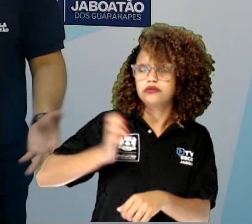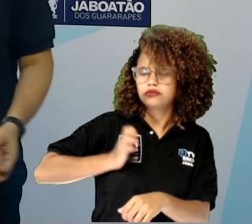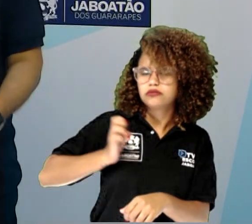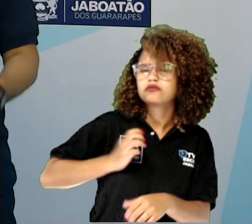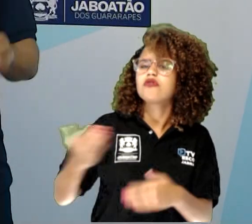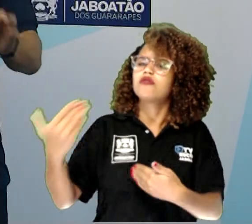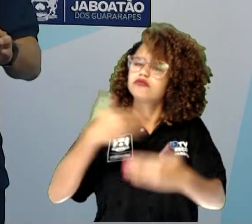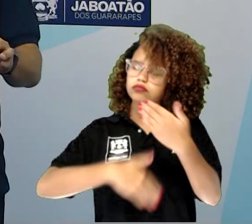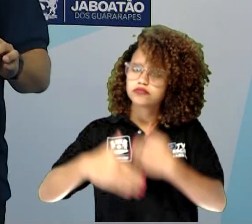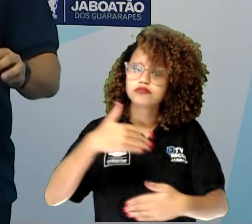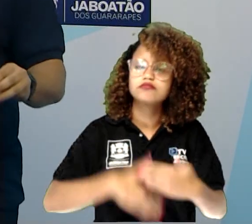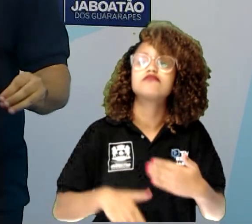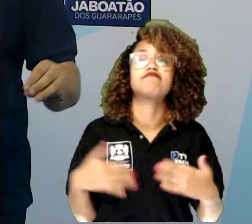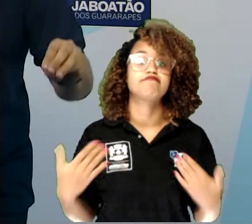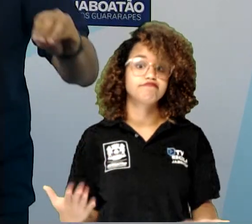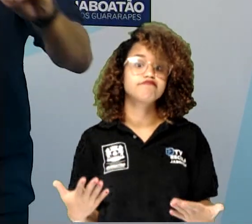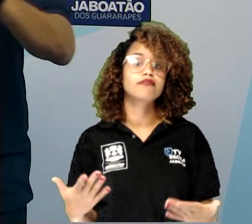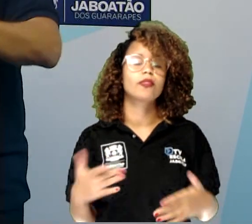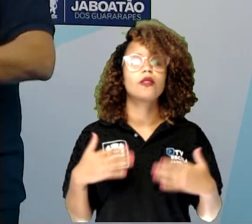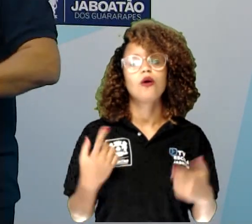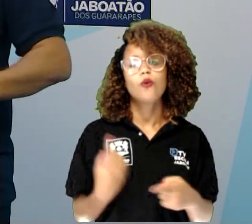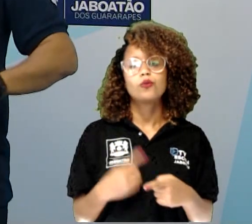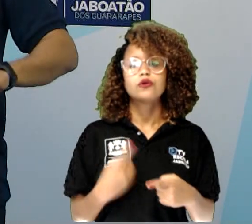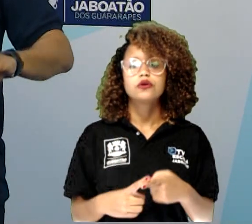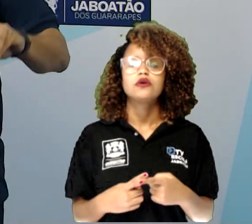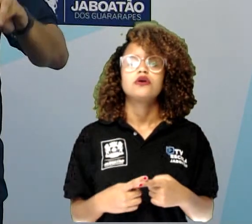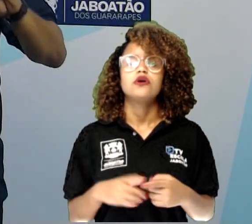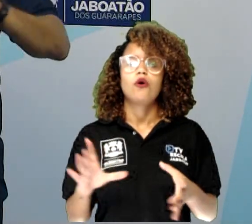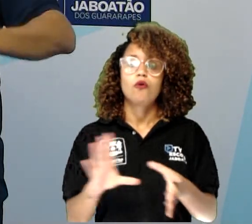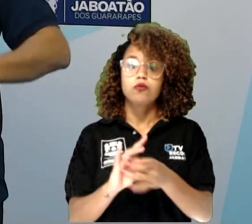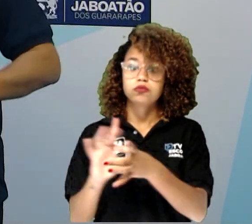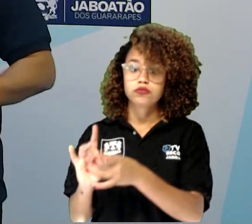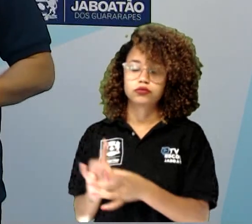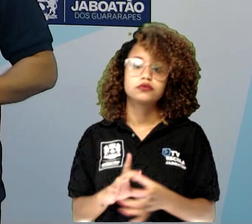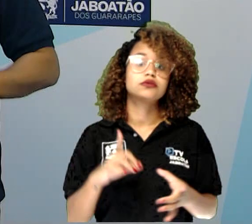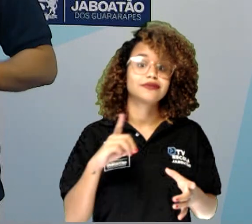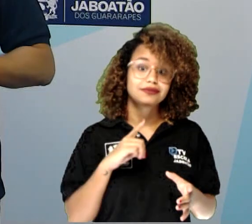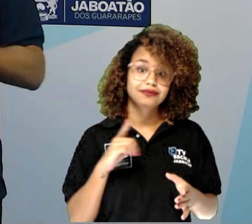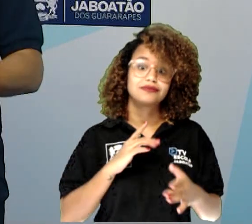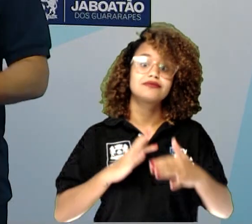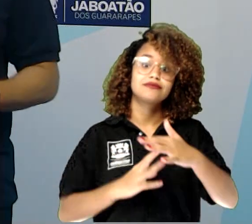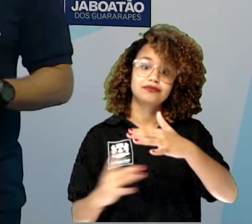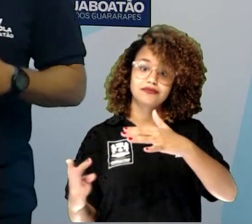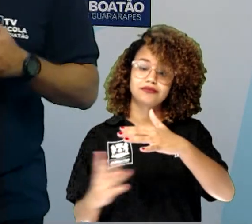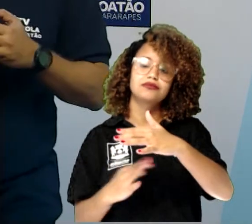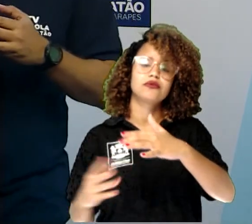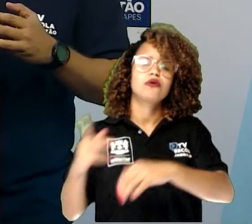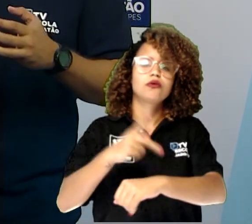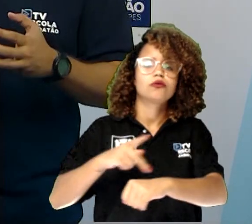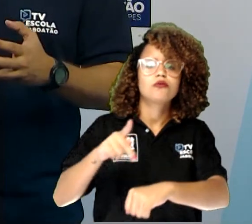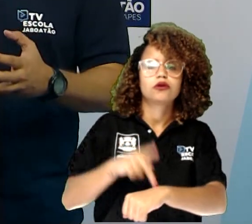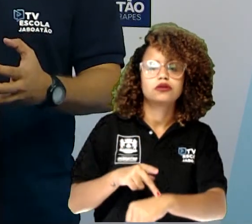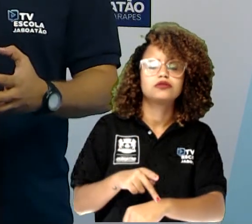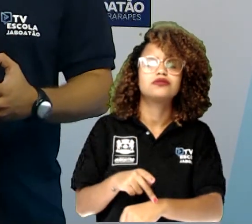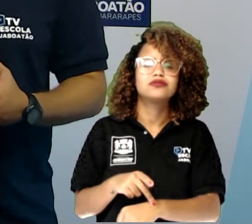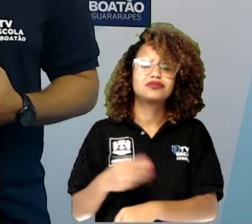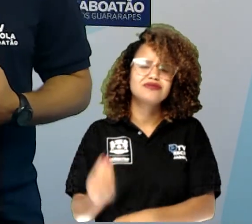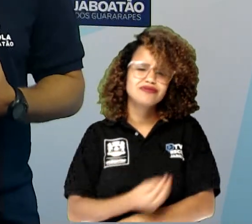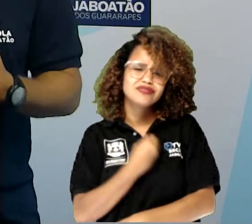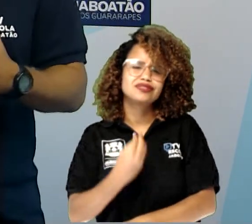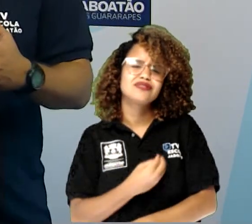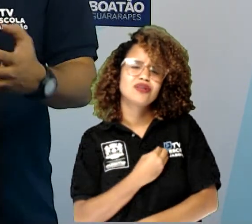para cá. A grande questão é que no contexto dessas imigrações, esses países, no geral, estavam vivendo